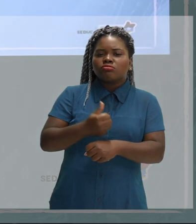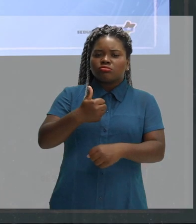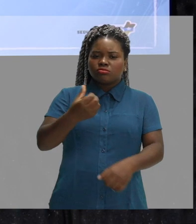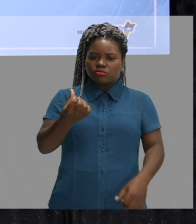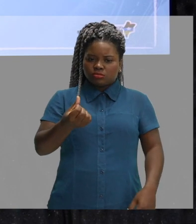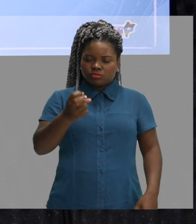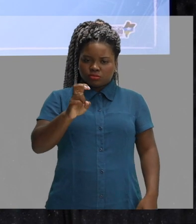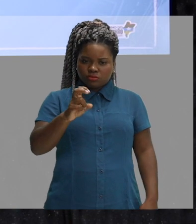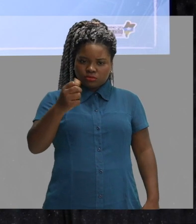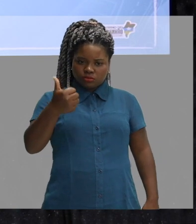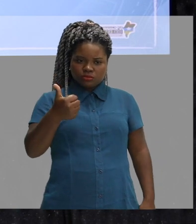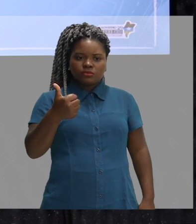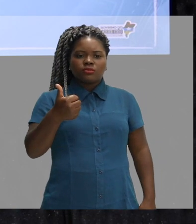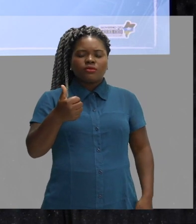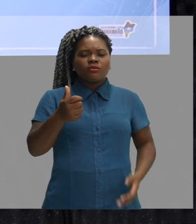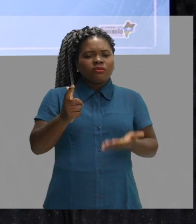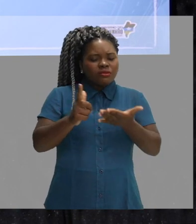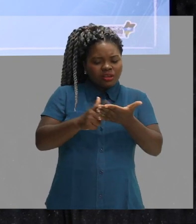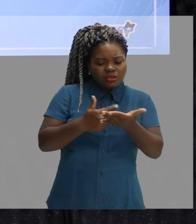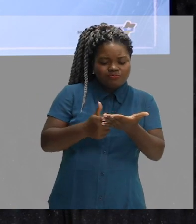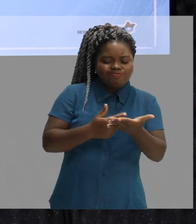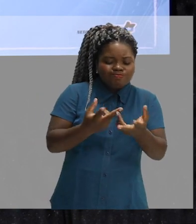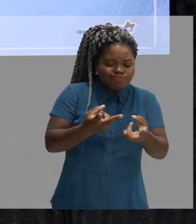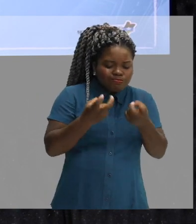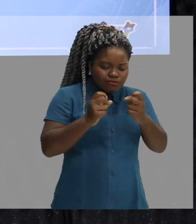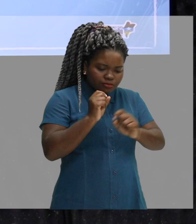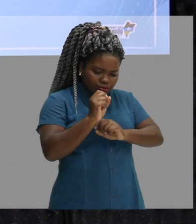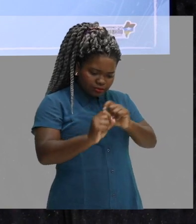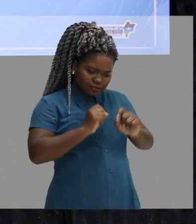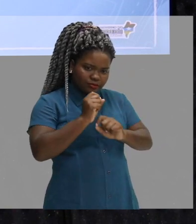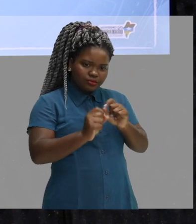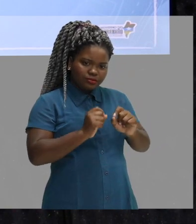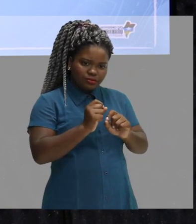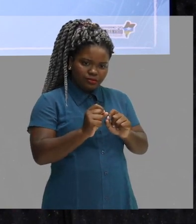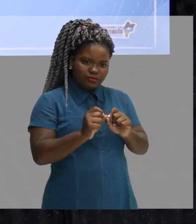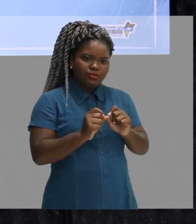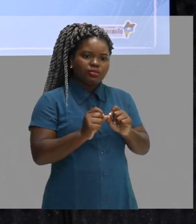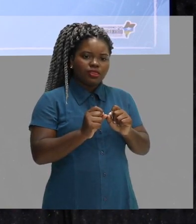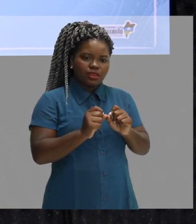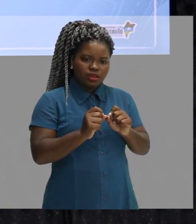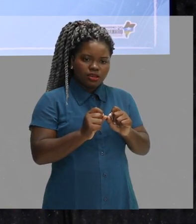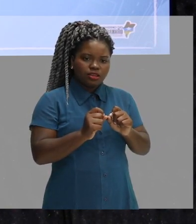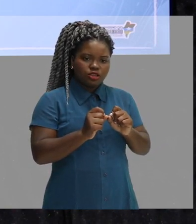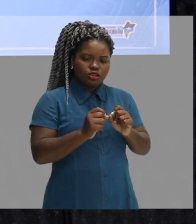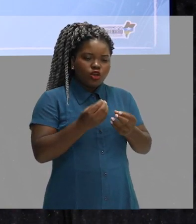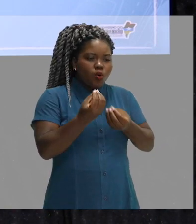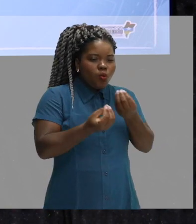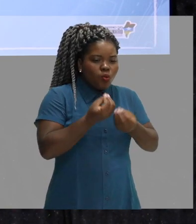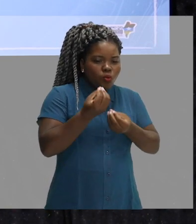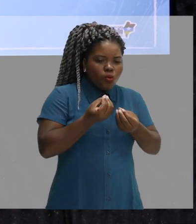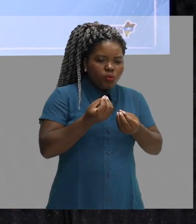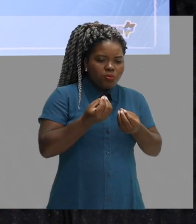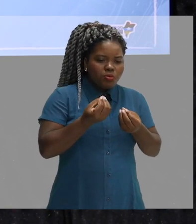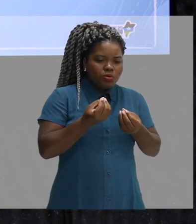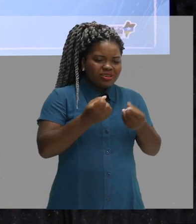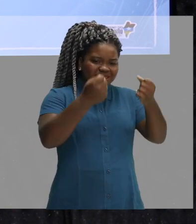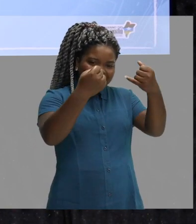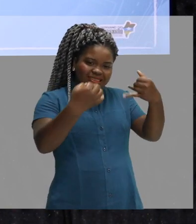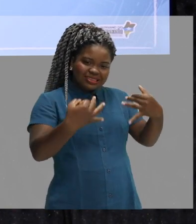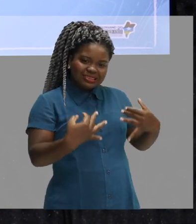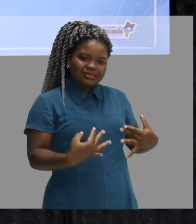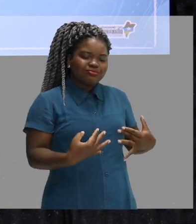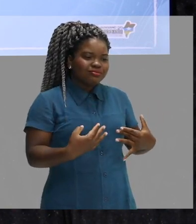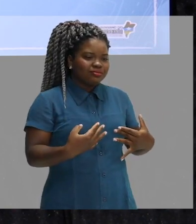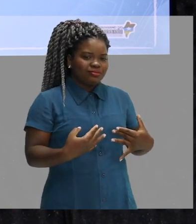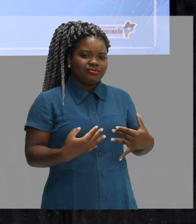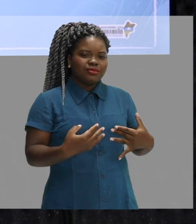1651. Nesse livro, você percebe a defesa que Thomas Hobbes faz da centralização do poder político,